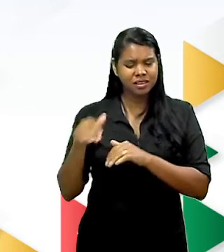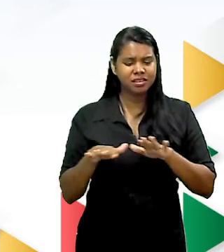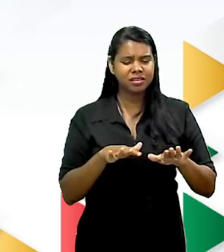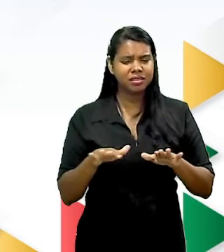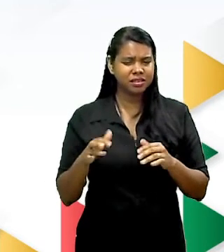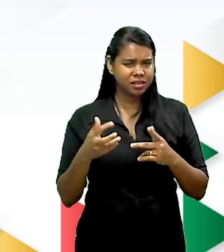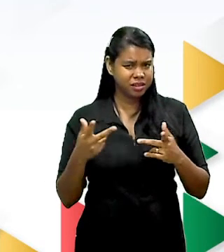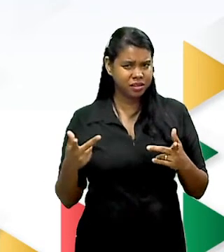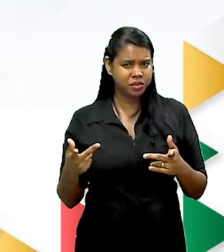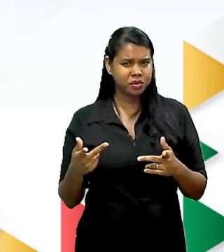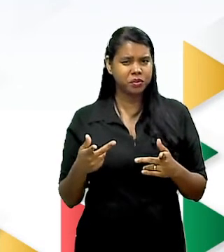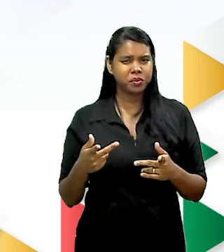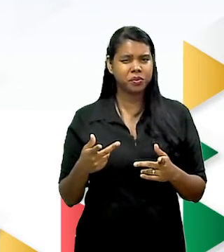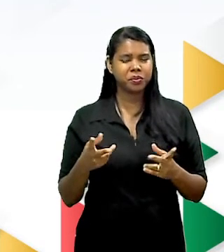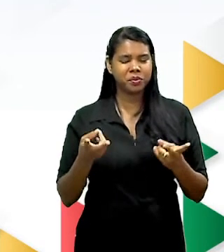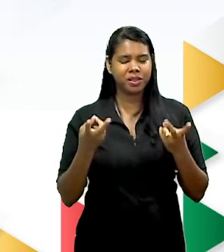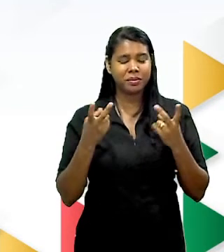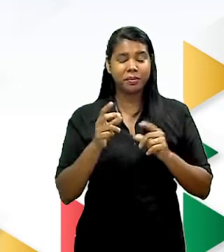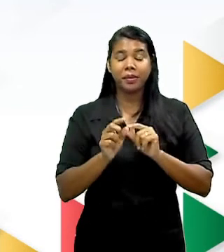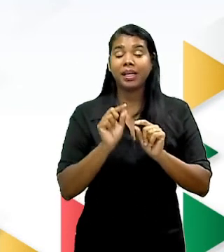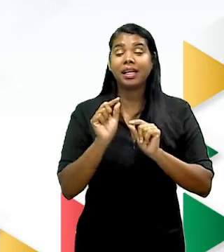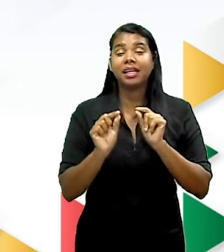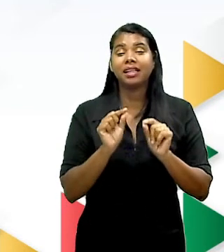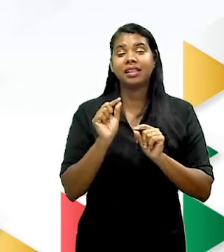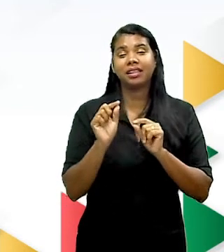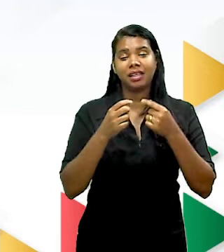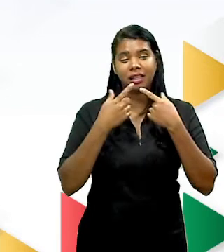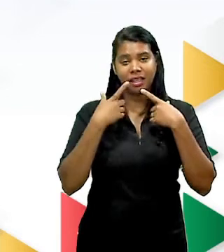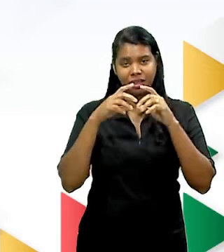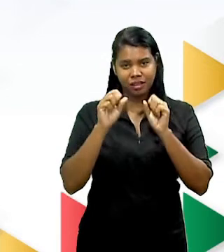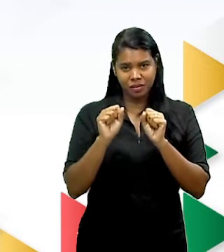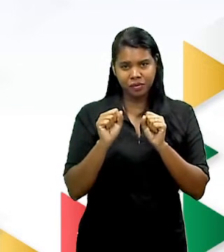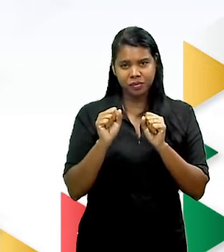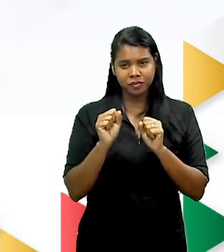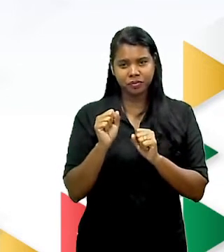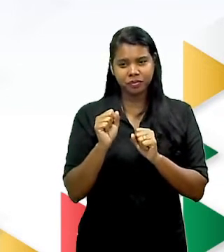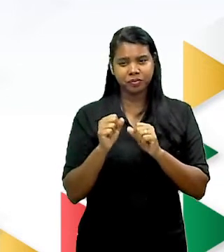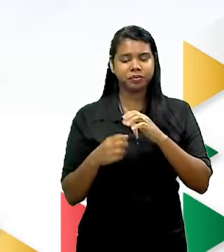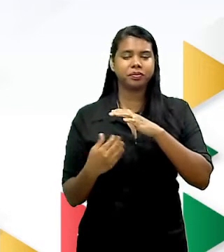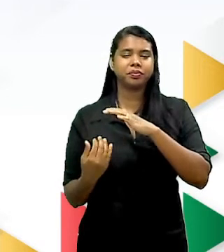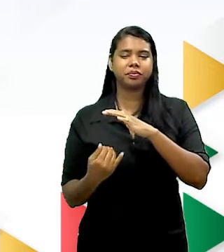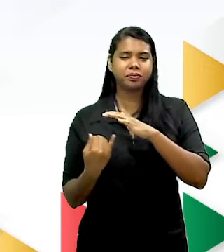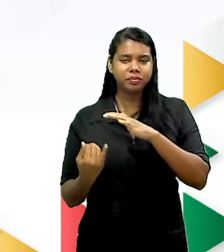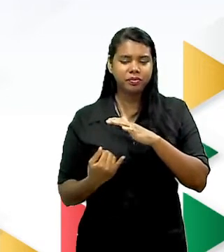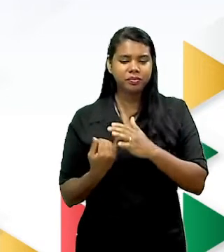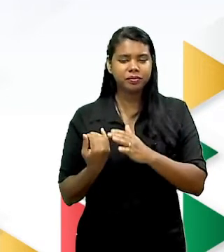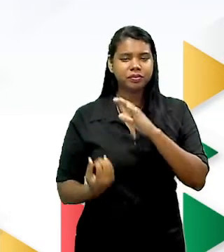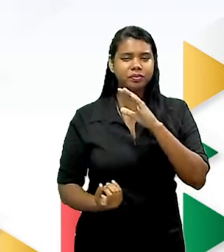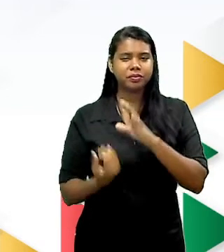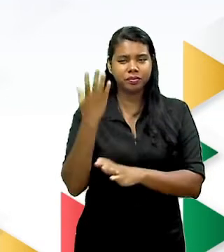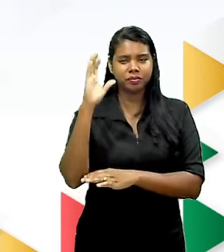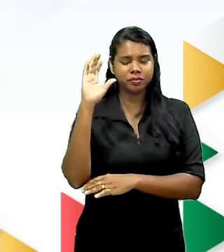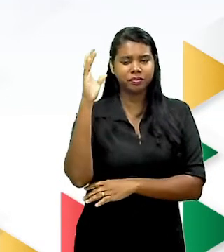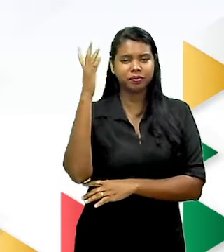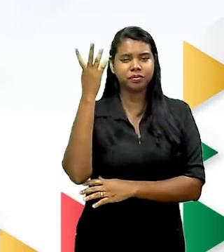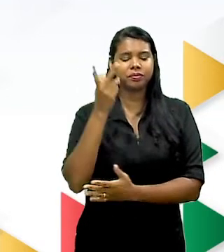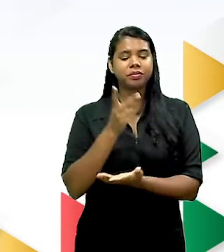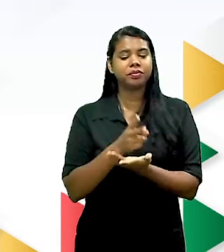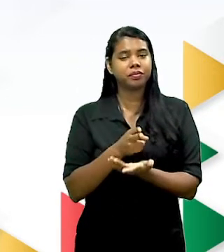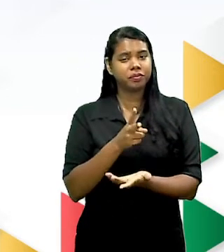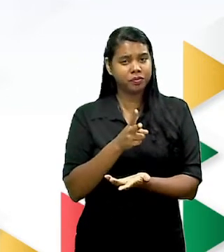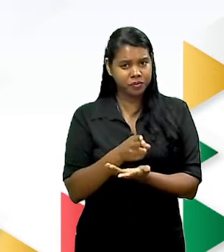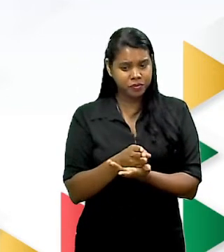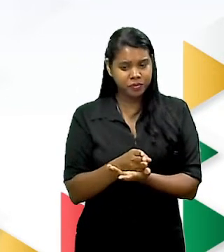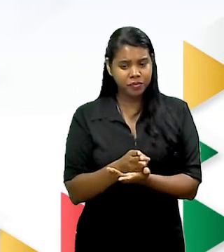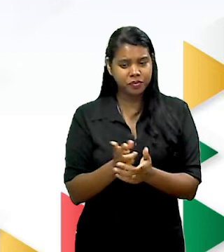outros. Repara-se que, na linguagem vulgar, fenômeno natural aparece quase sempre como um